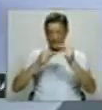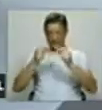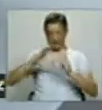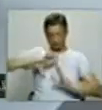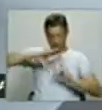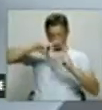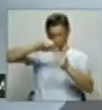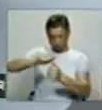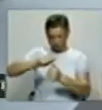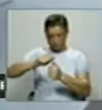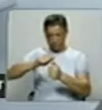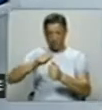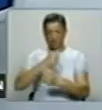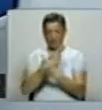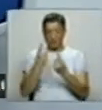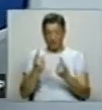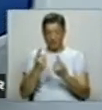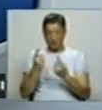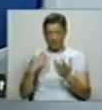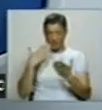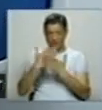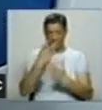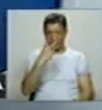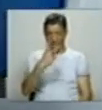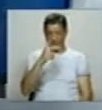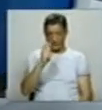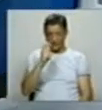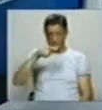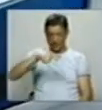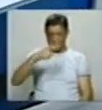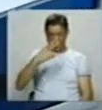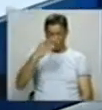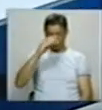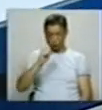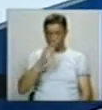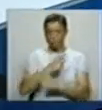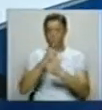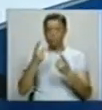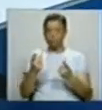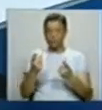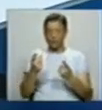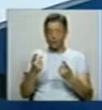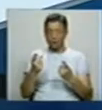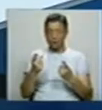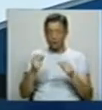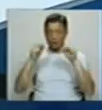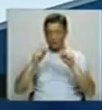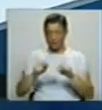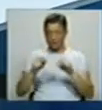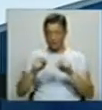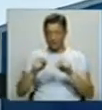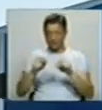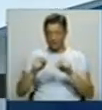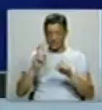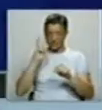Pico. E para já até Vênus. Porquê Vênus hoje, outra vez? Olha, é um destino exótico, tal como este que nós